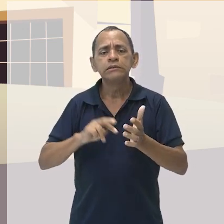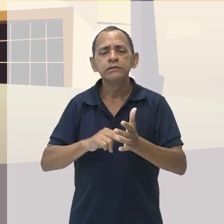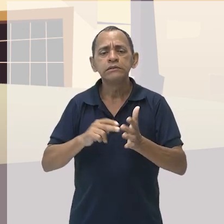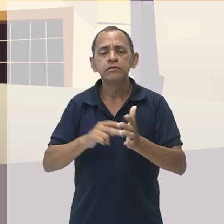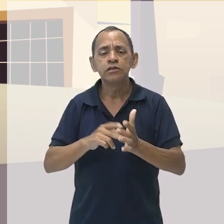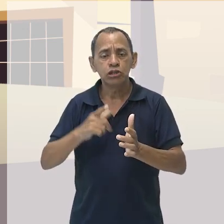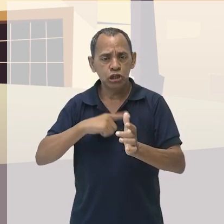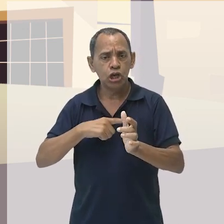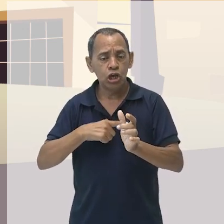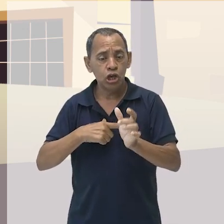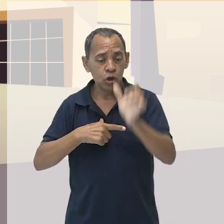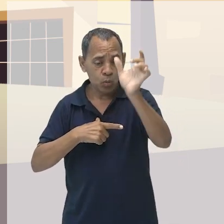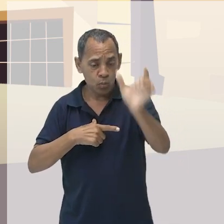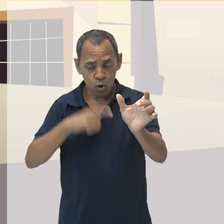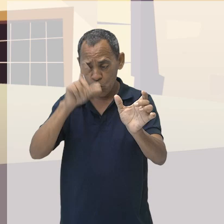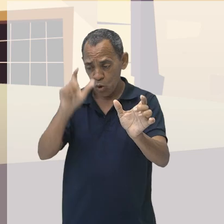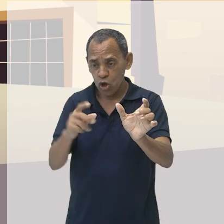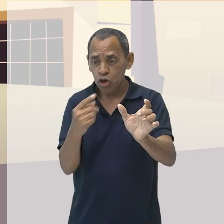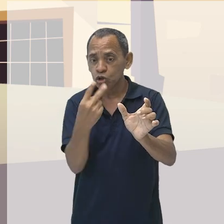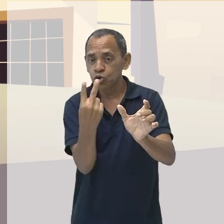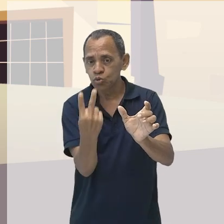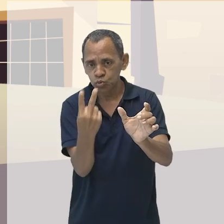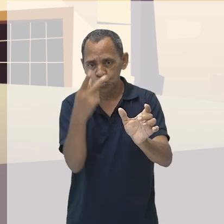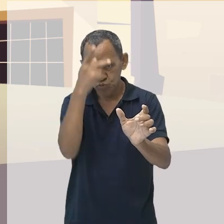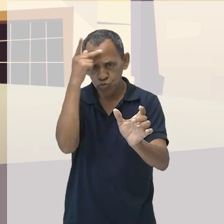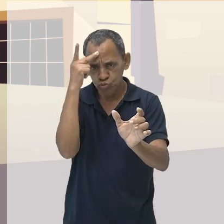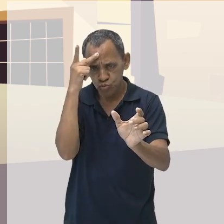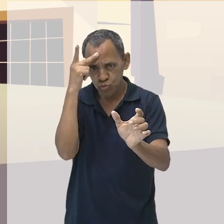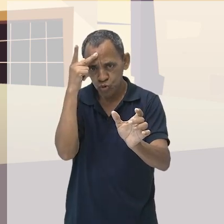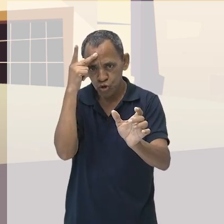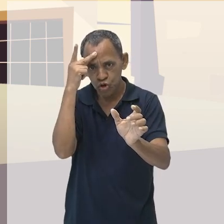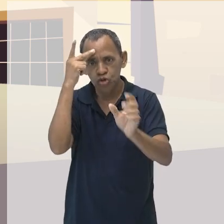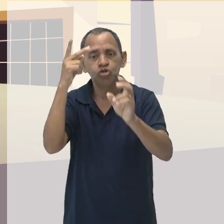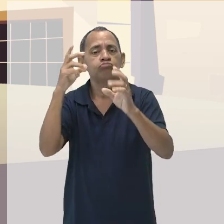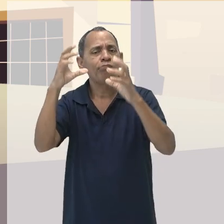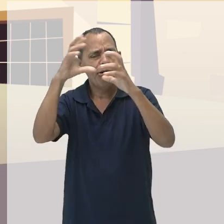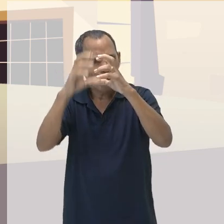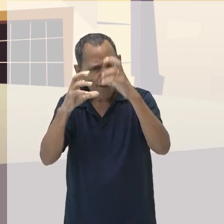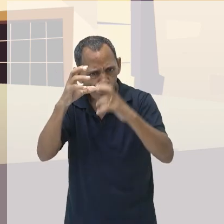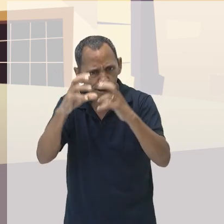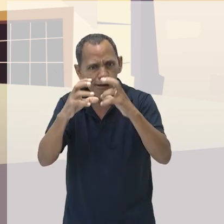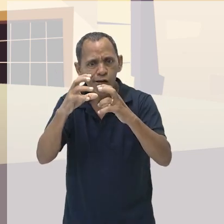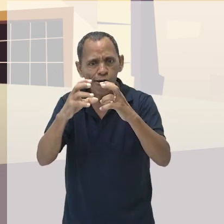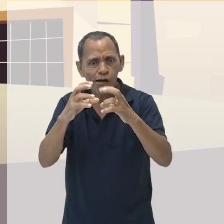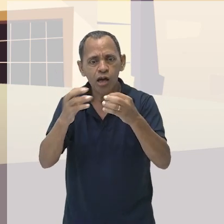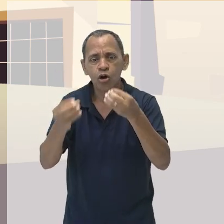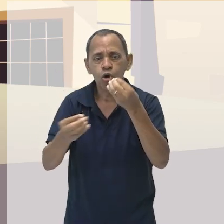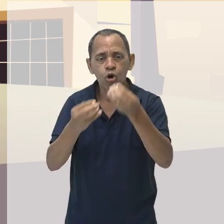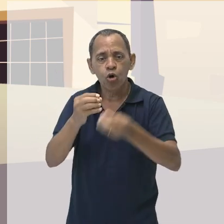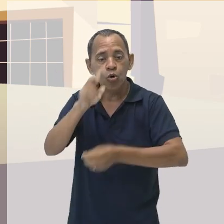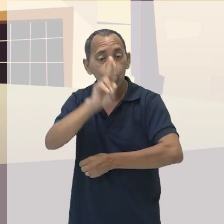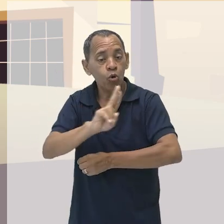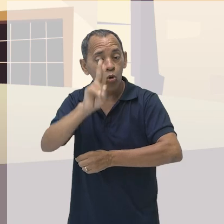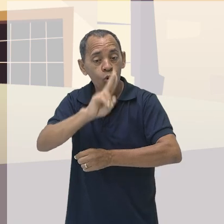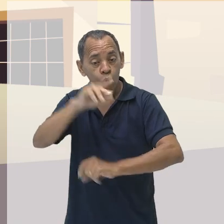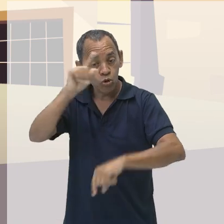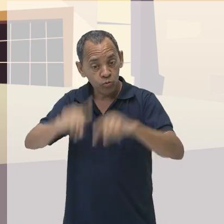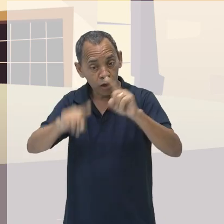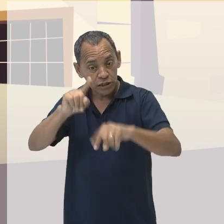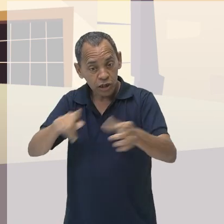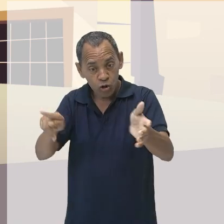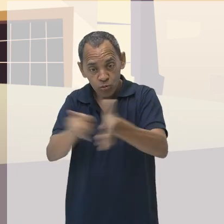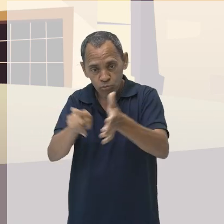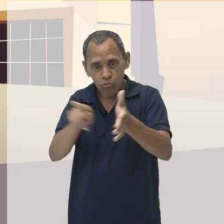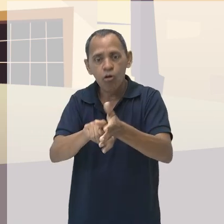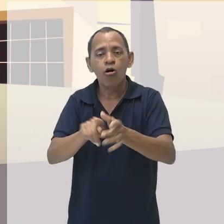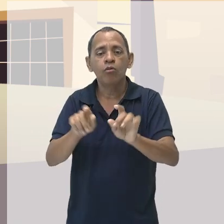duas pessoas que estão se enfrentando, né, com o quê? Com o uso de armas.